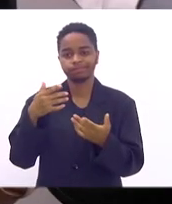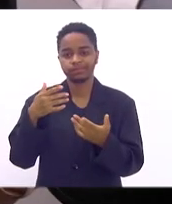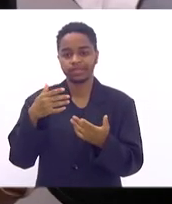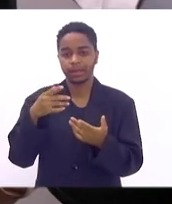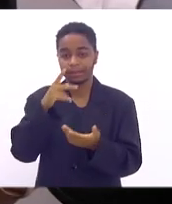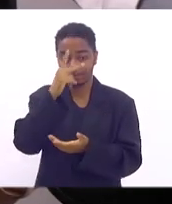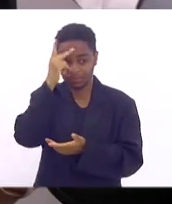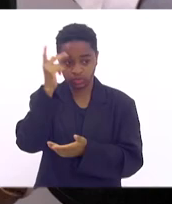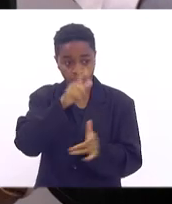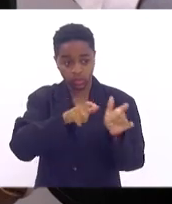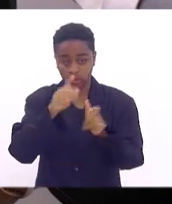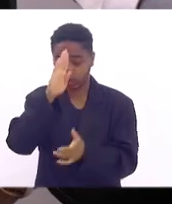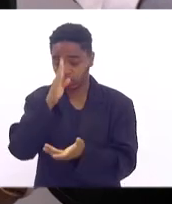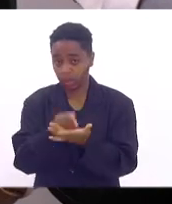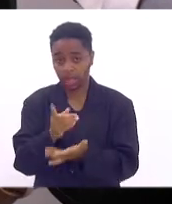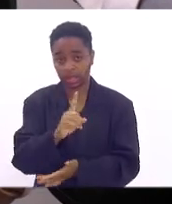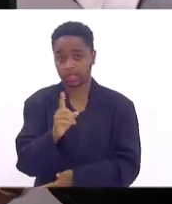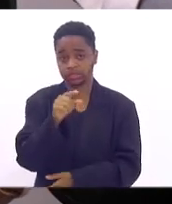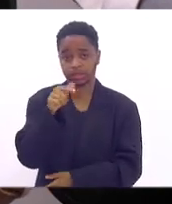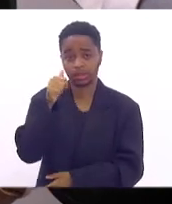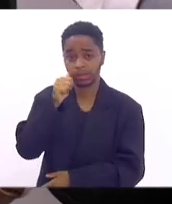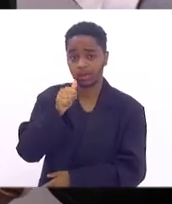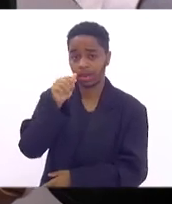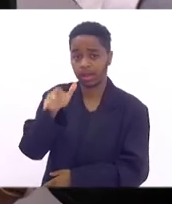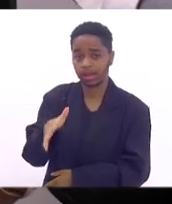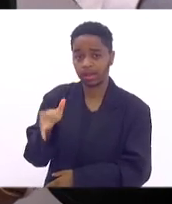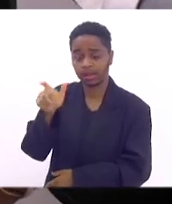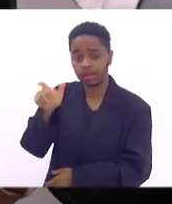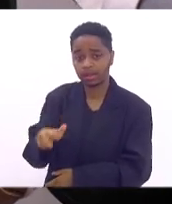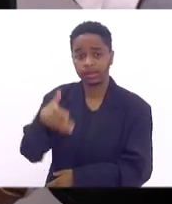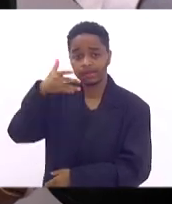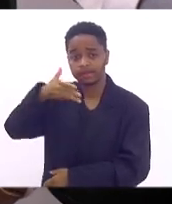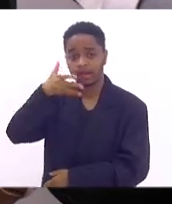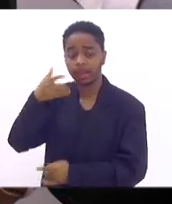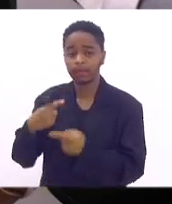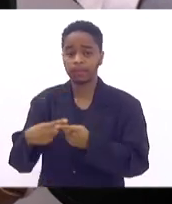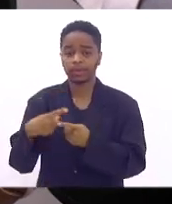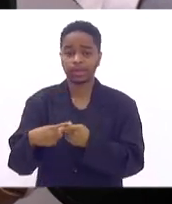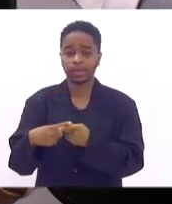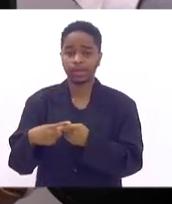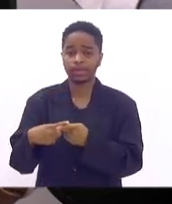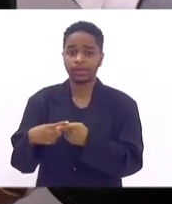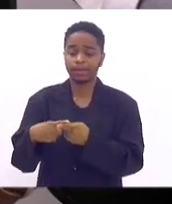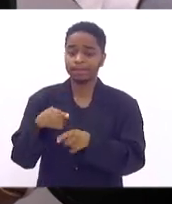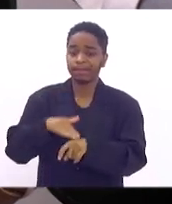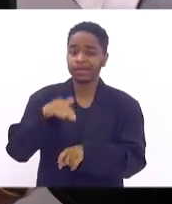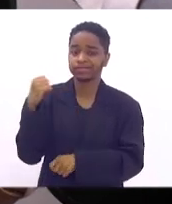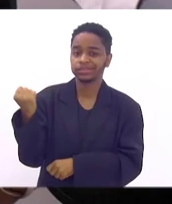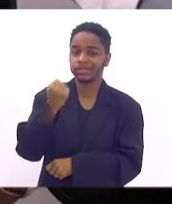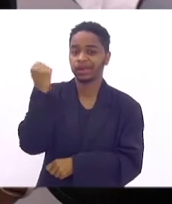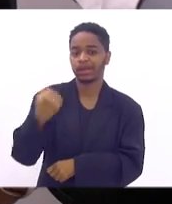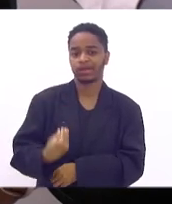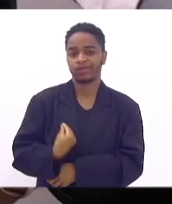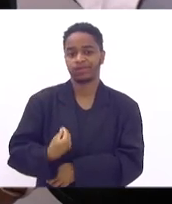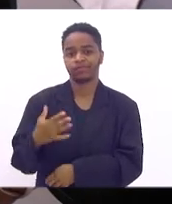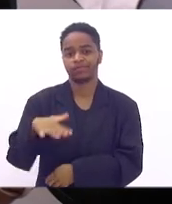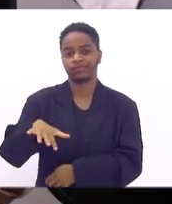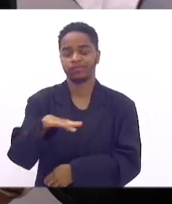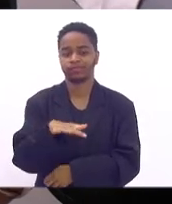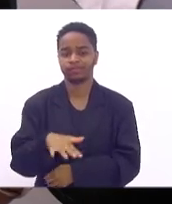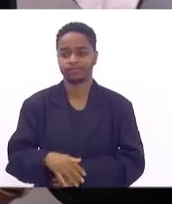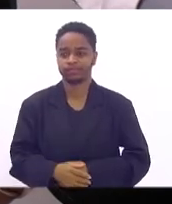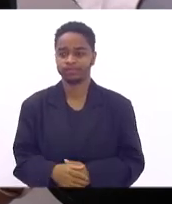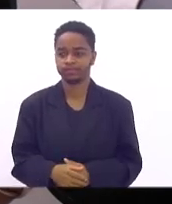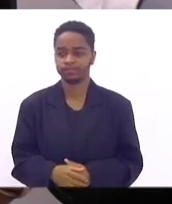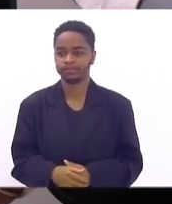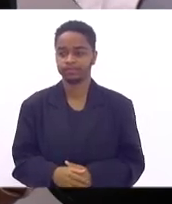dessa mulher, porque há uma intensidade nos agravos gerados por essa vivência, né?